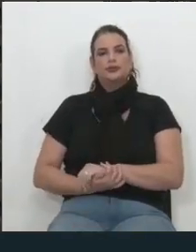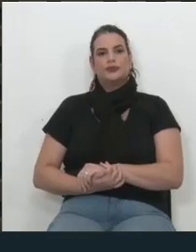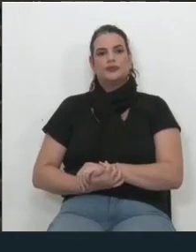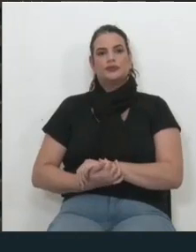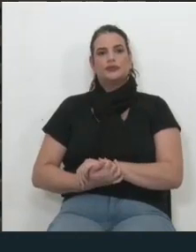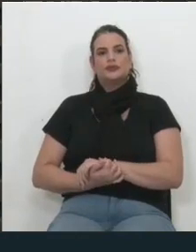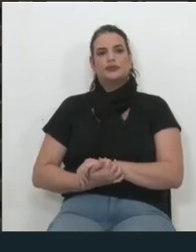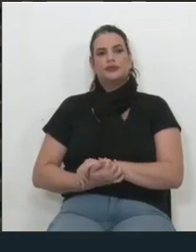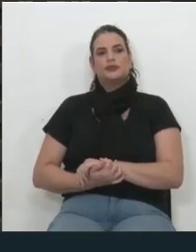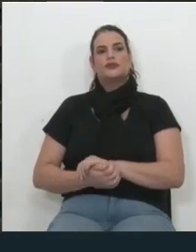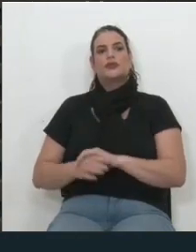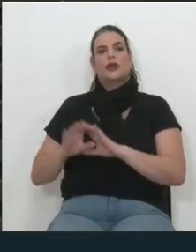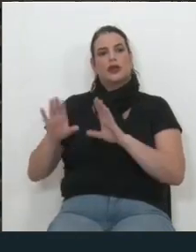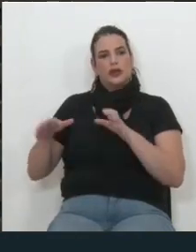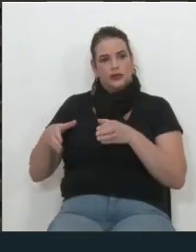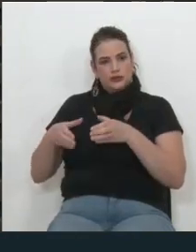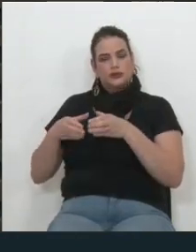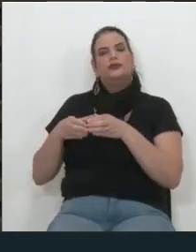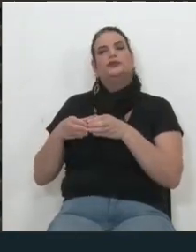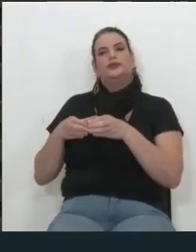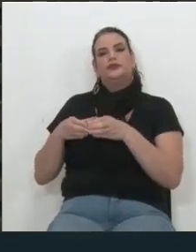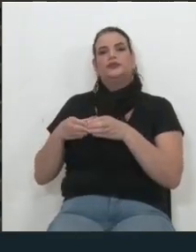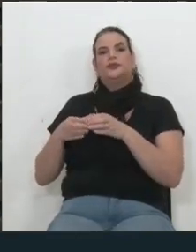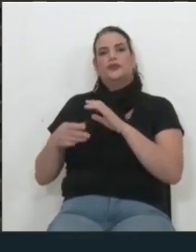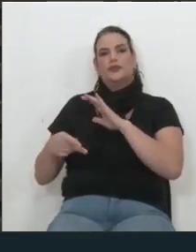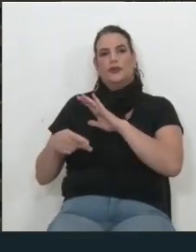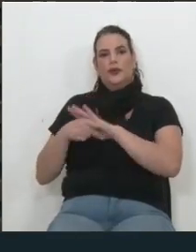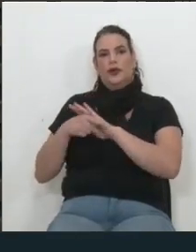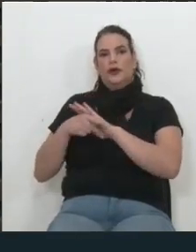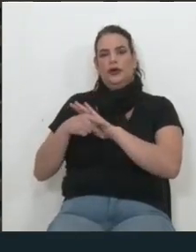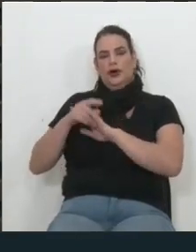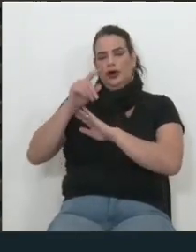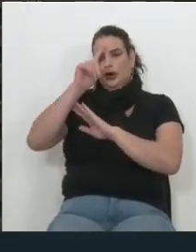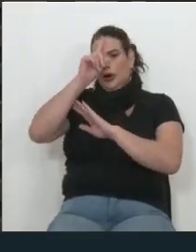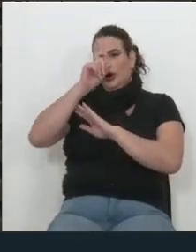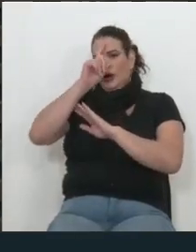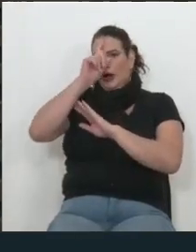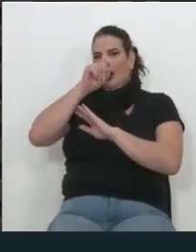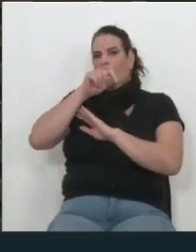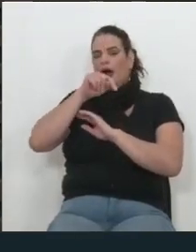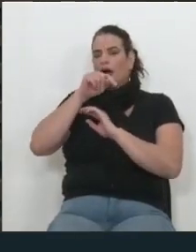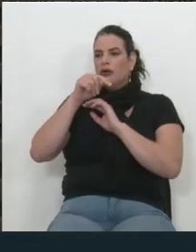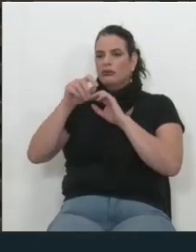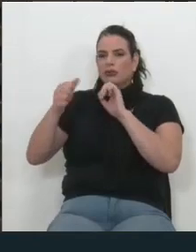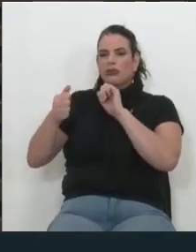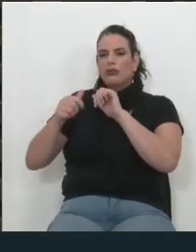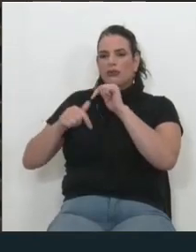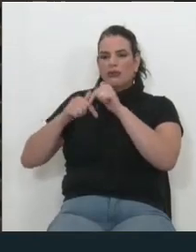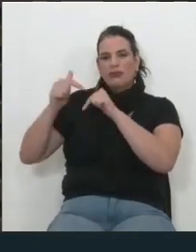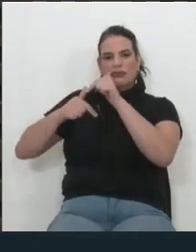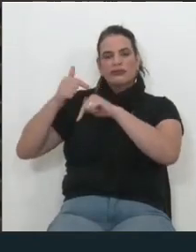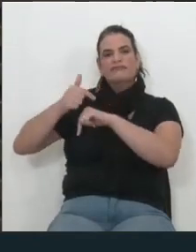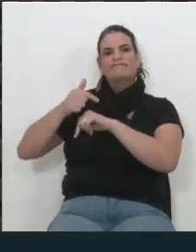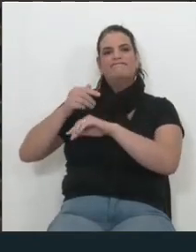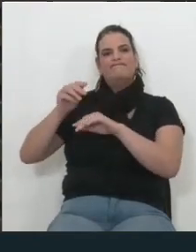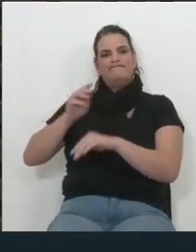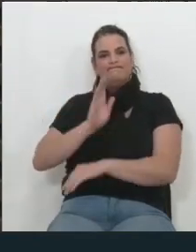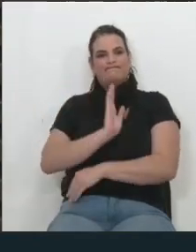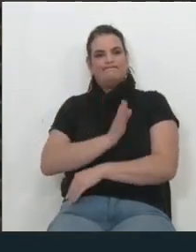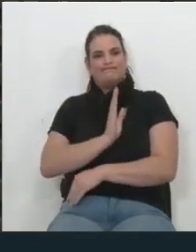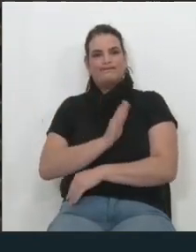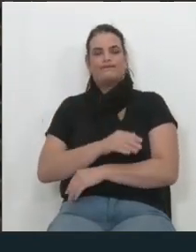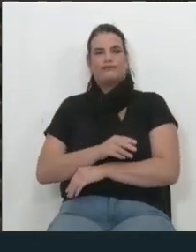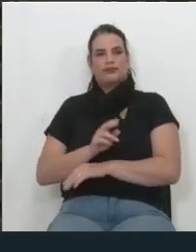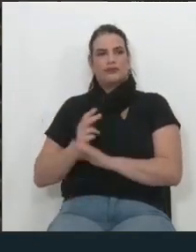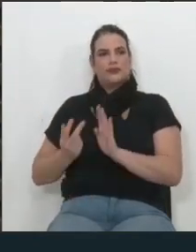ocupam o corpo clínico do Hospital Estela Maris, e ele opera a cardiologia. Ele